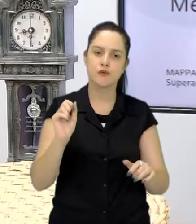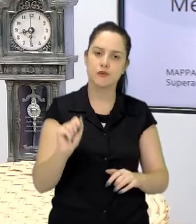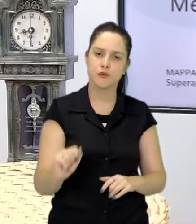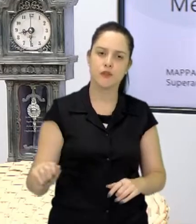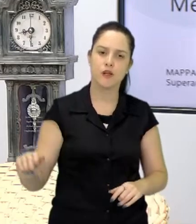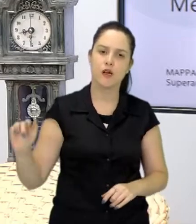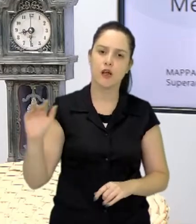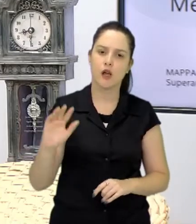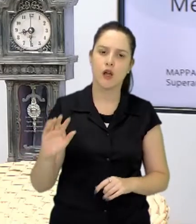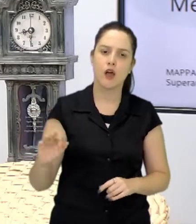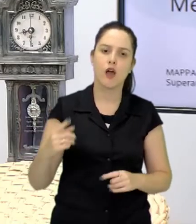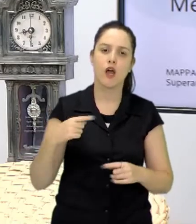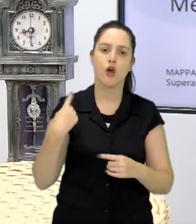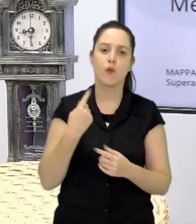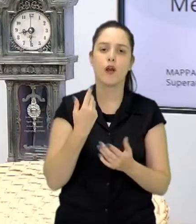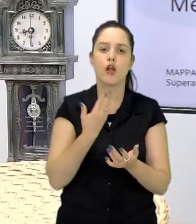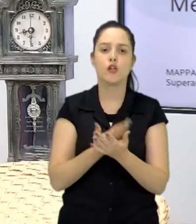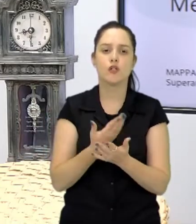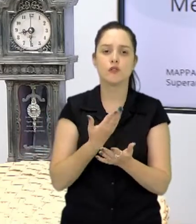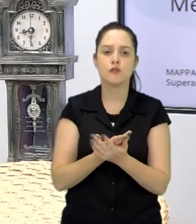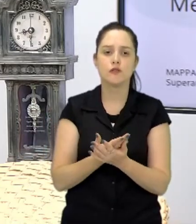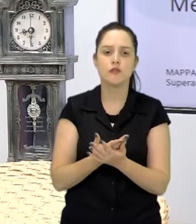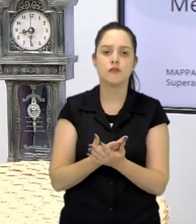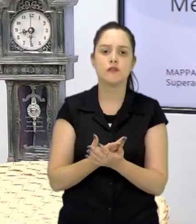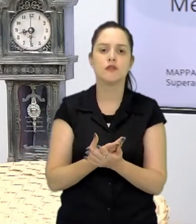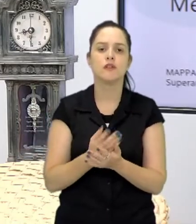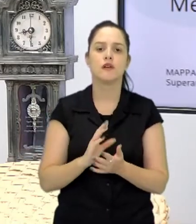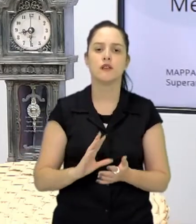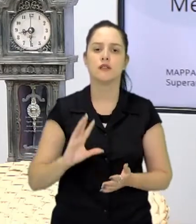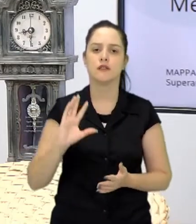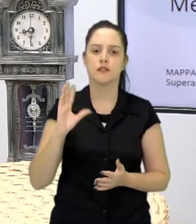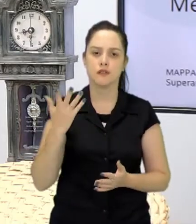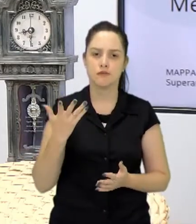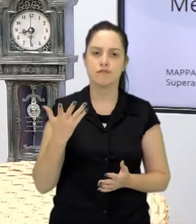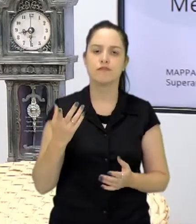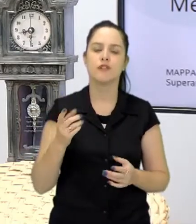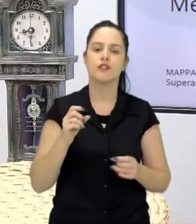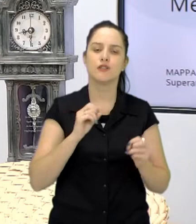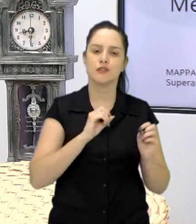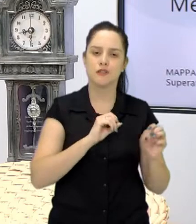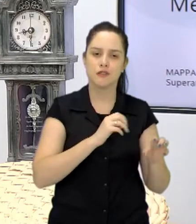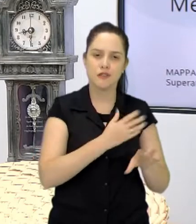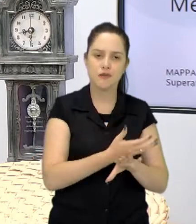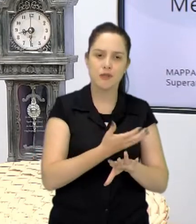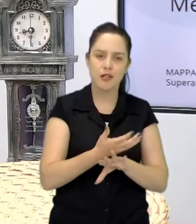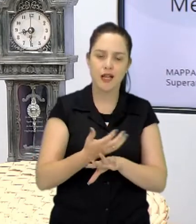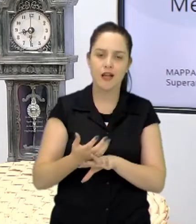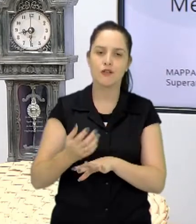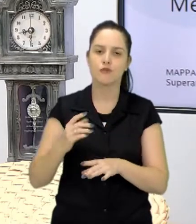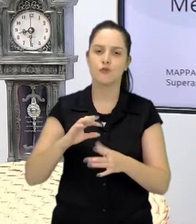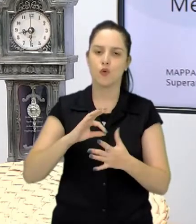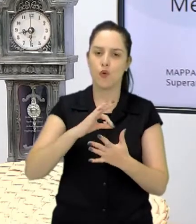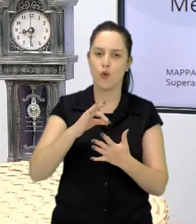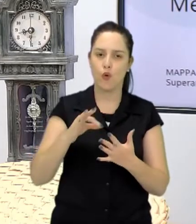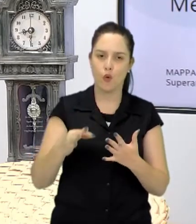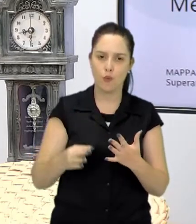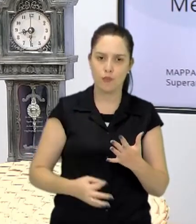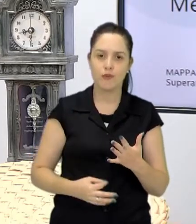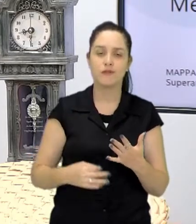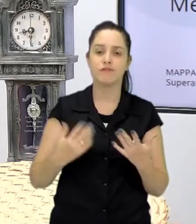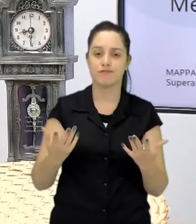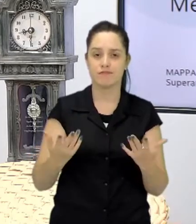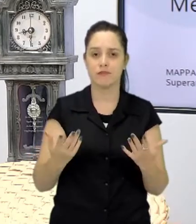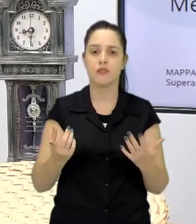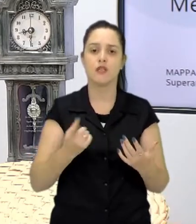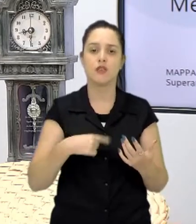fazendo um gancho com a nossa aula, para a gente até provar esse teor interdisciplinar dos componentes, nós falamos do etnocentrismo. Então, é